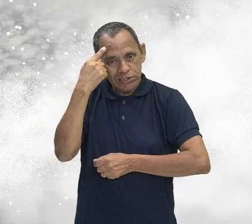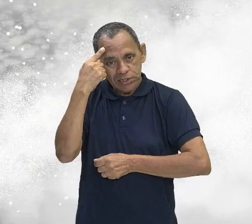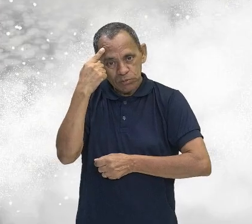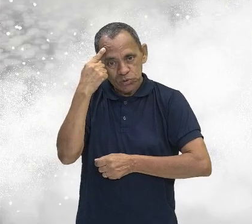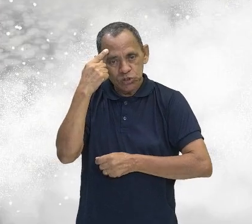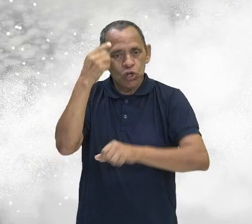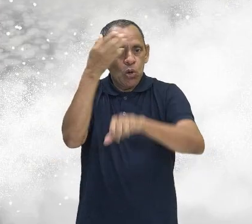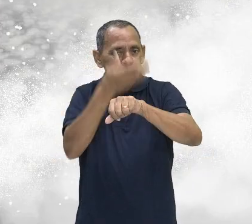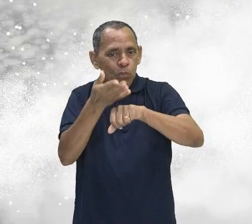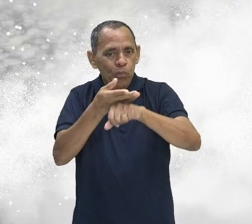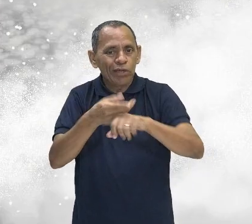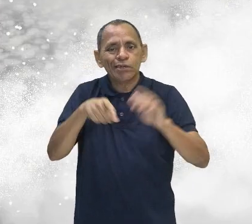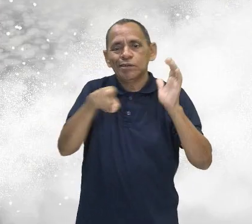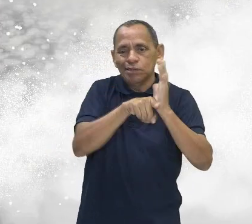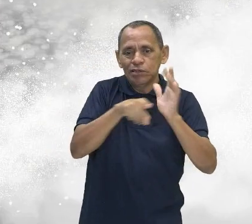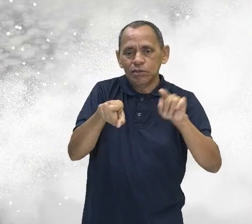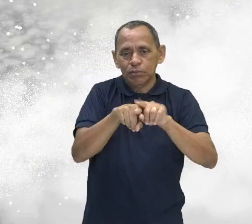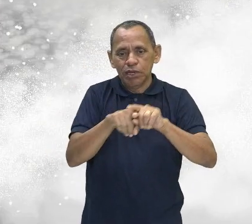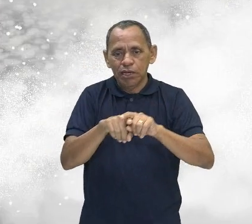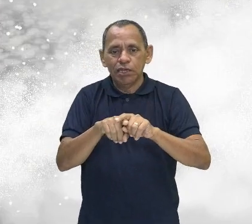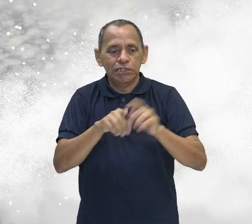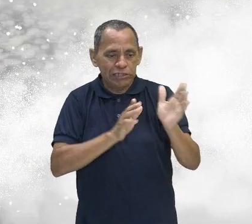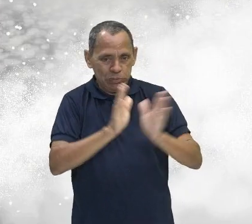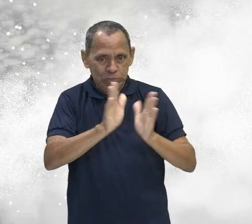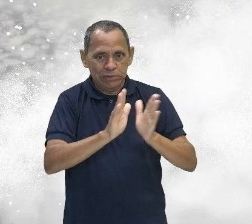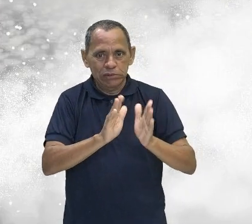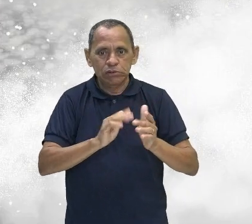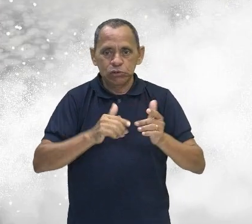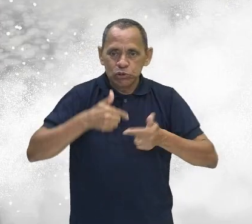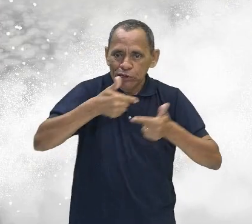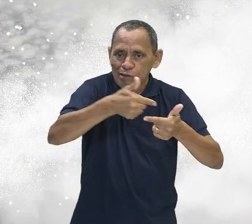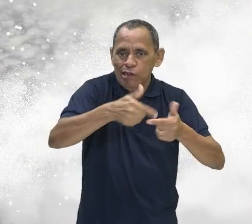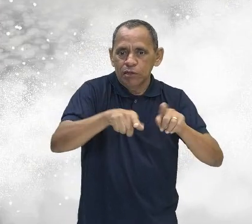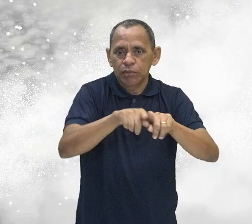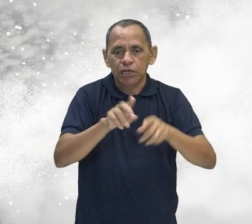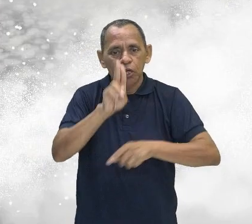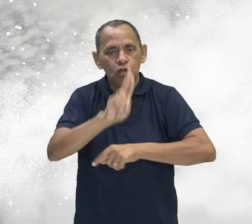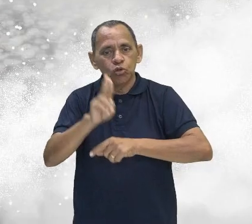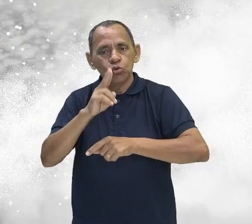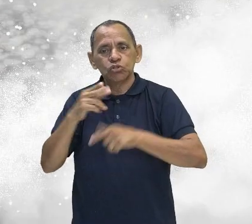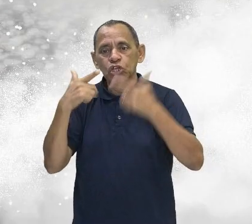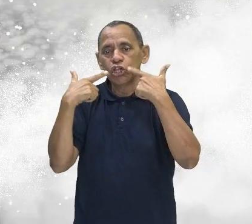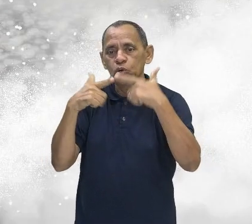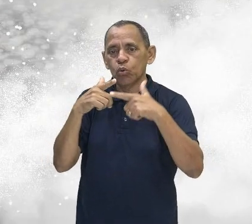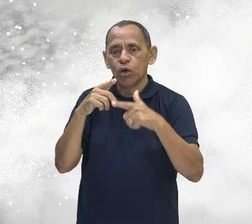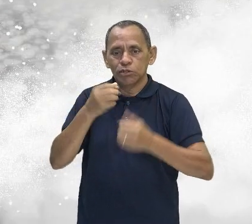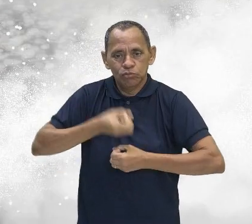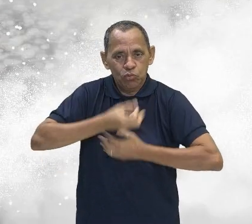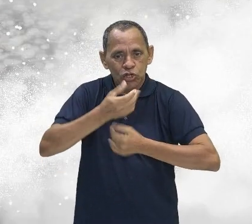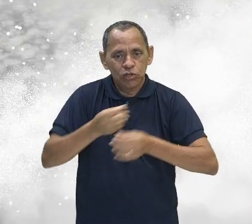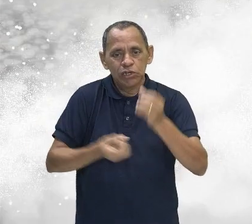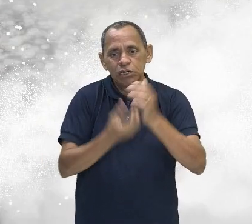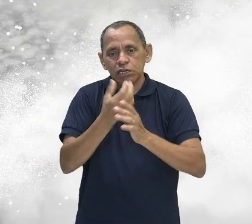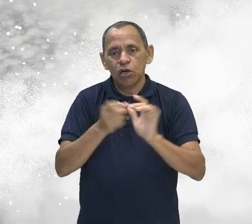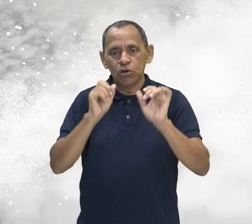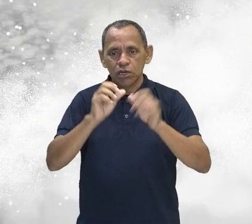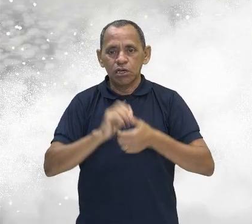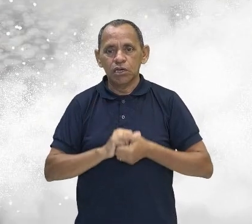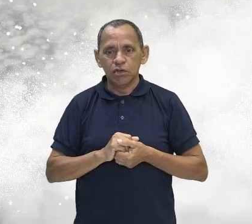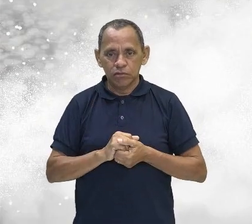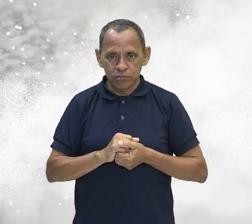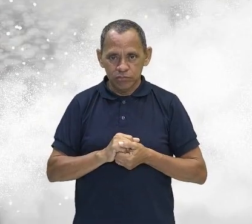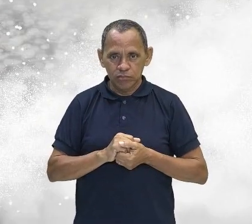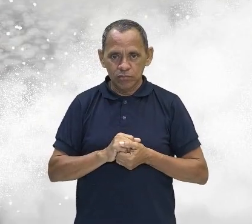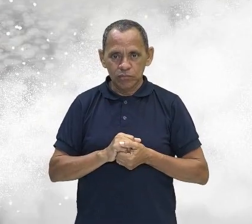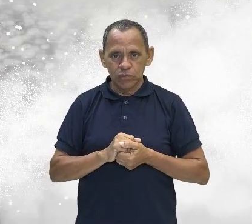negativos desta guerra. Então ele faz essa sua linguagem poética para criar criticidade, ao mesmo